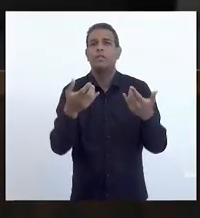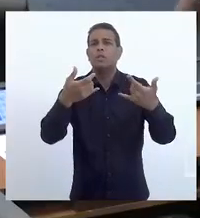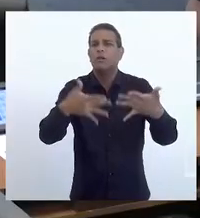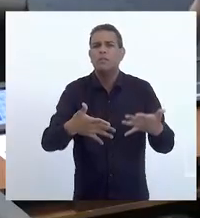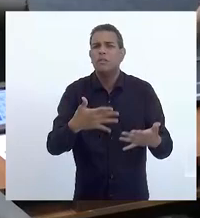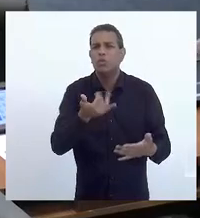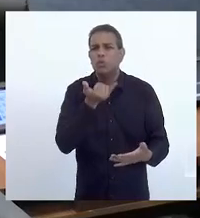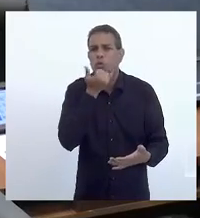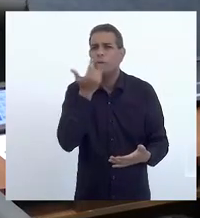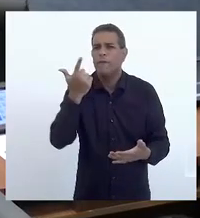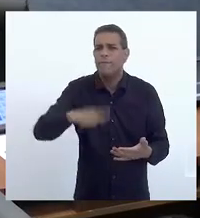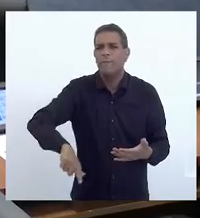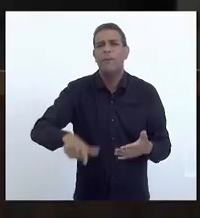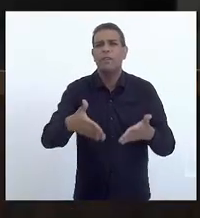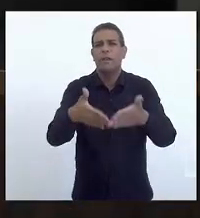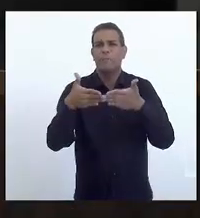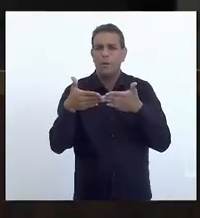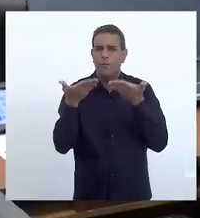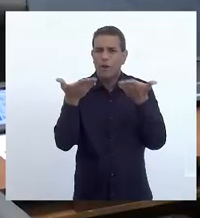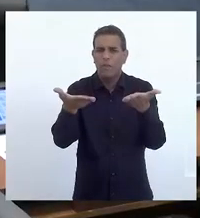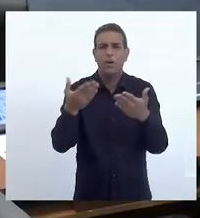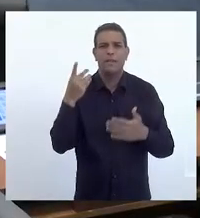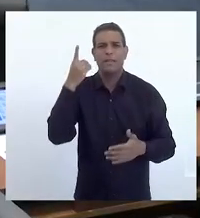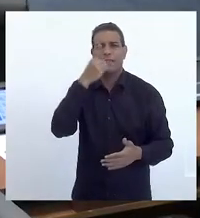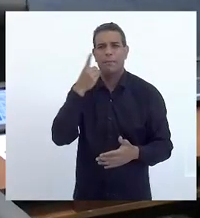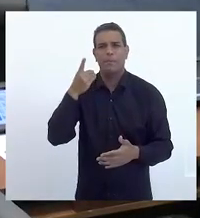ouvi. Mas, por favor...